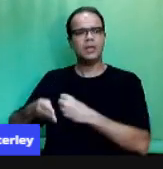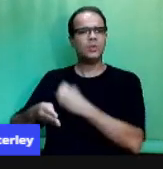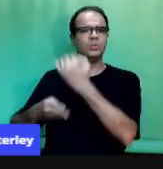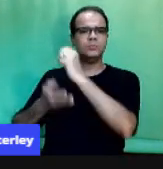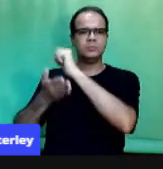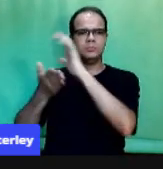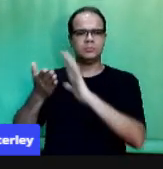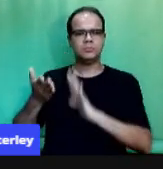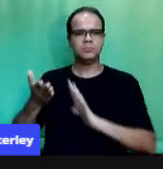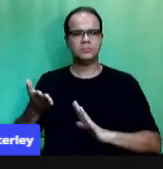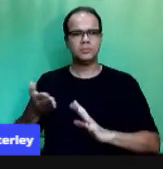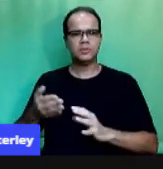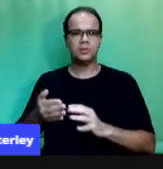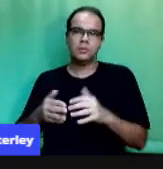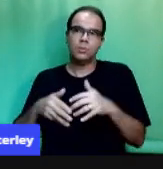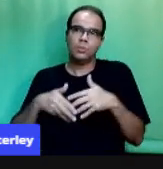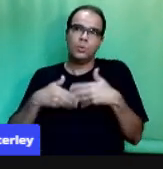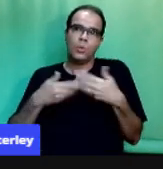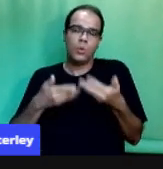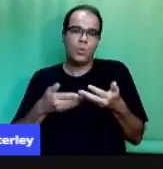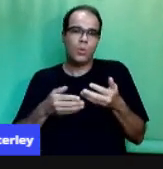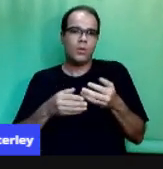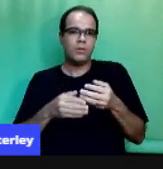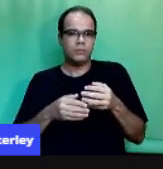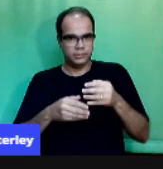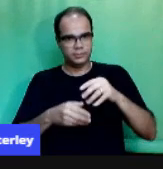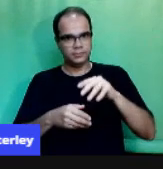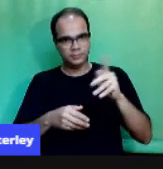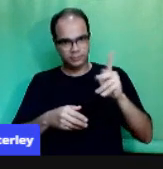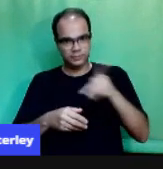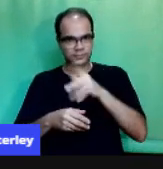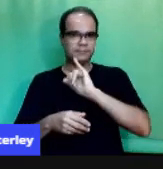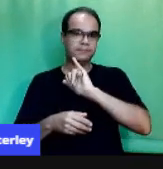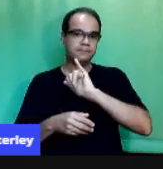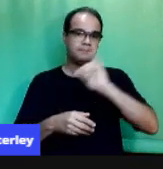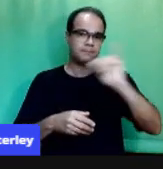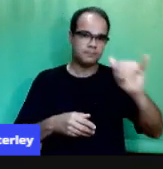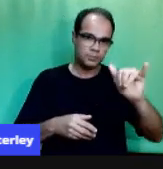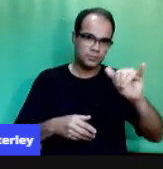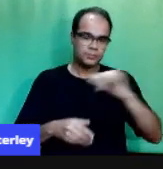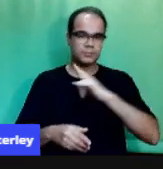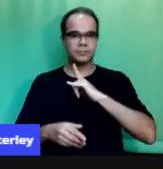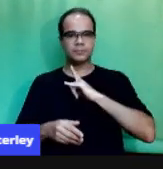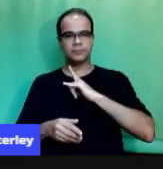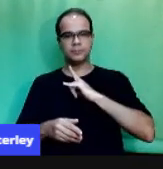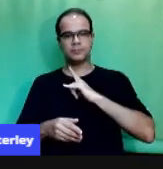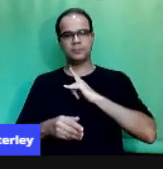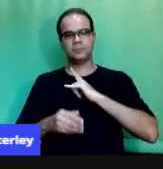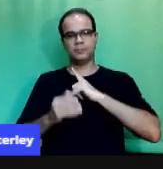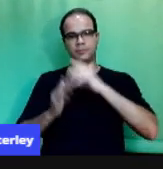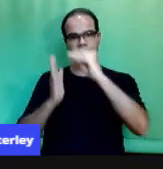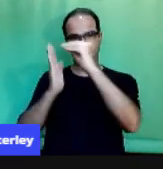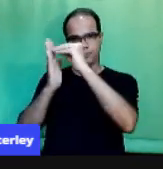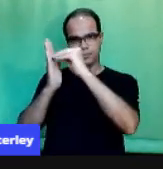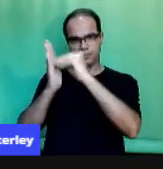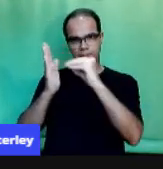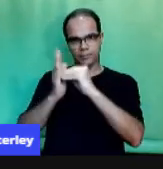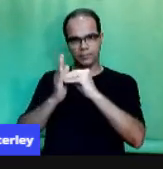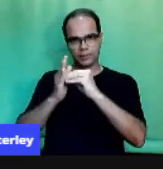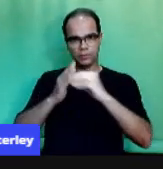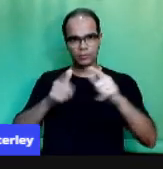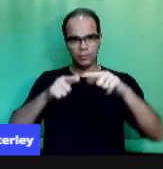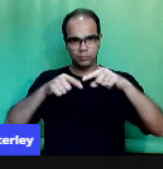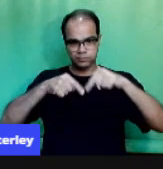atividades ou avisos que o professor irá configurar na sua plataforma.